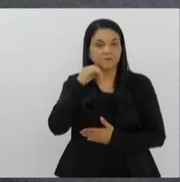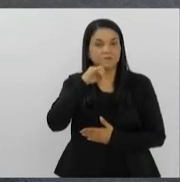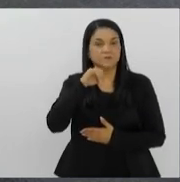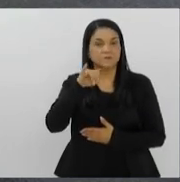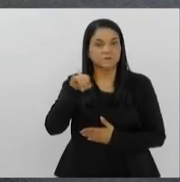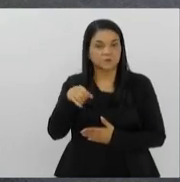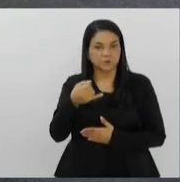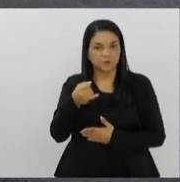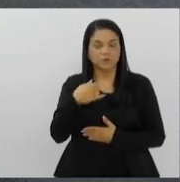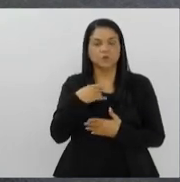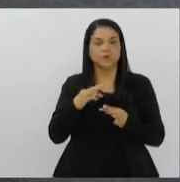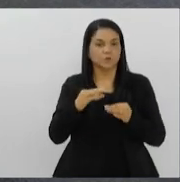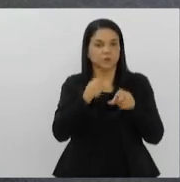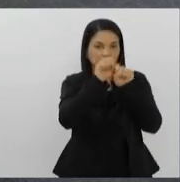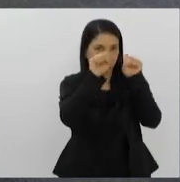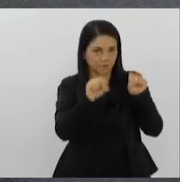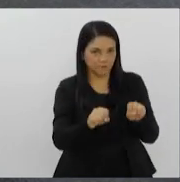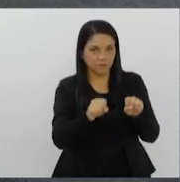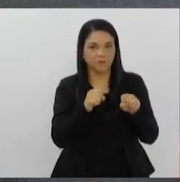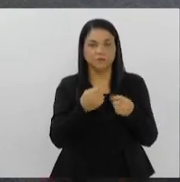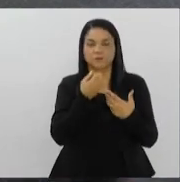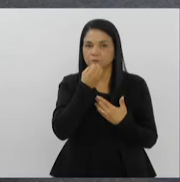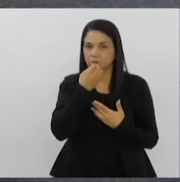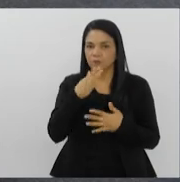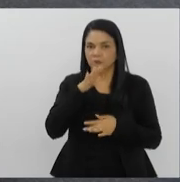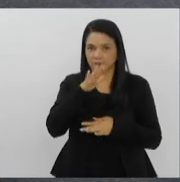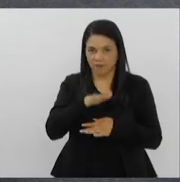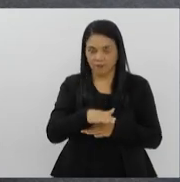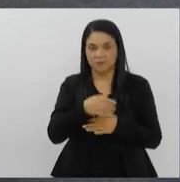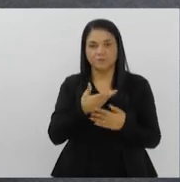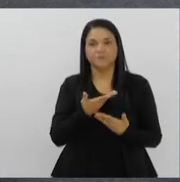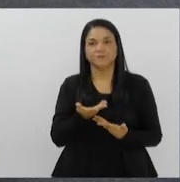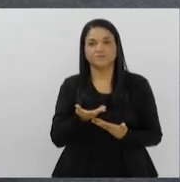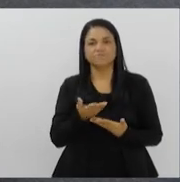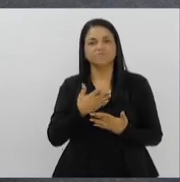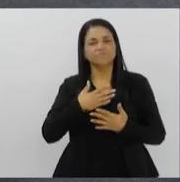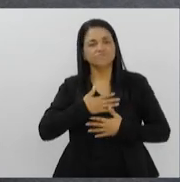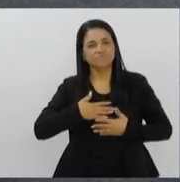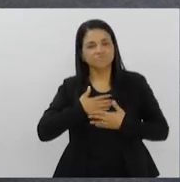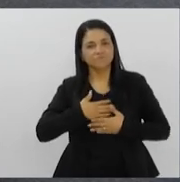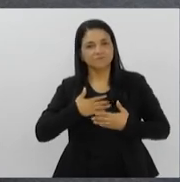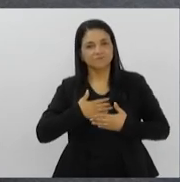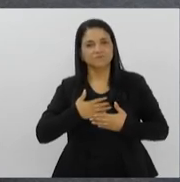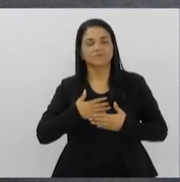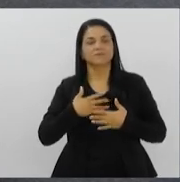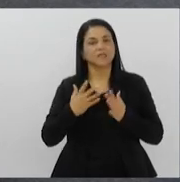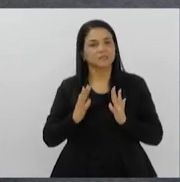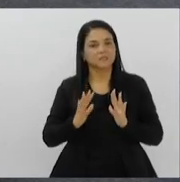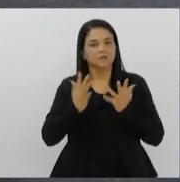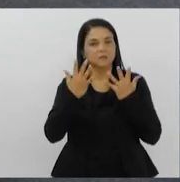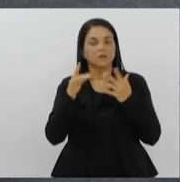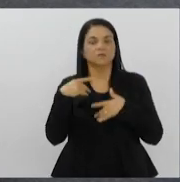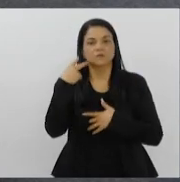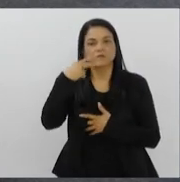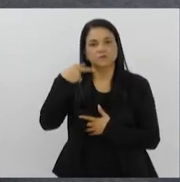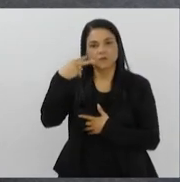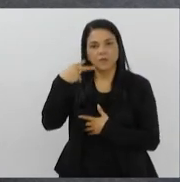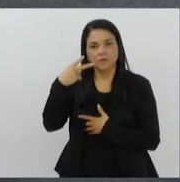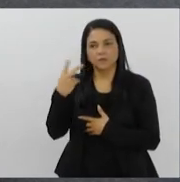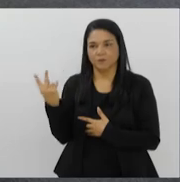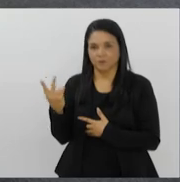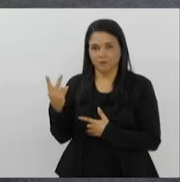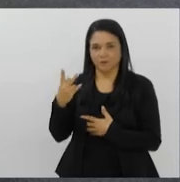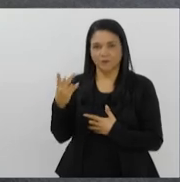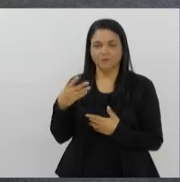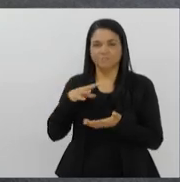casa, demais presentes. Gostaria, senhora presidente, de saudar, em especial, os vereadores aqui presentes,